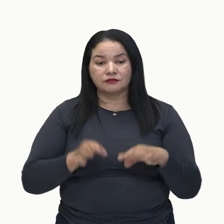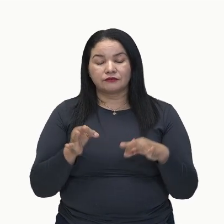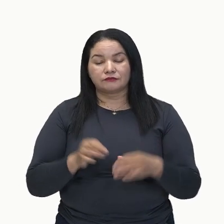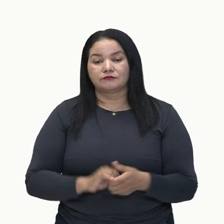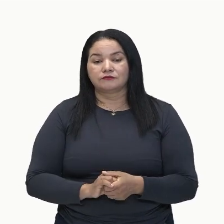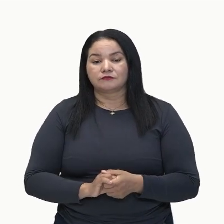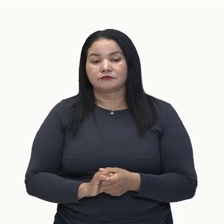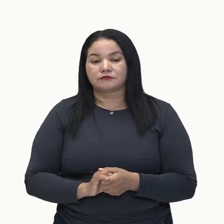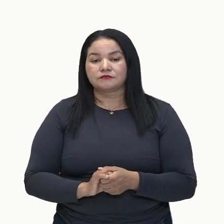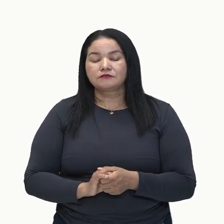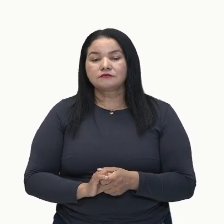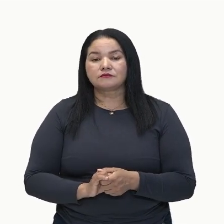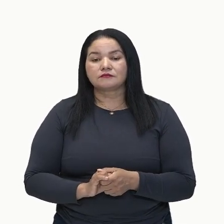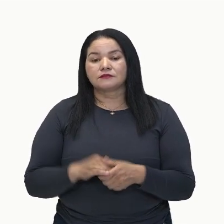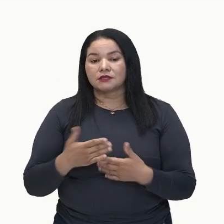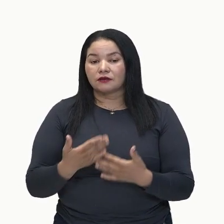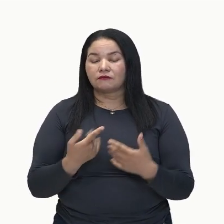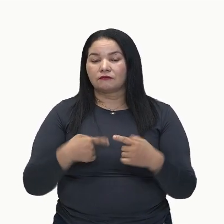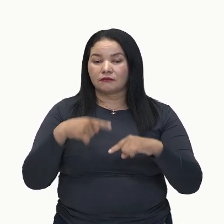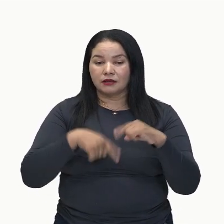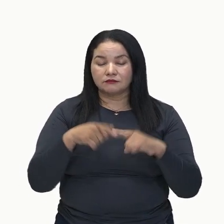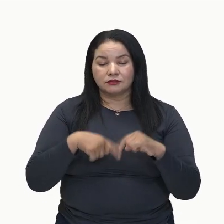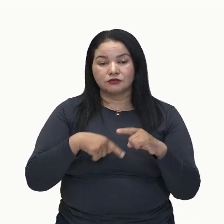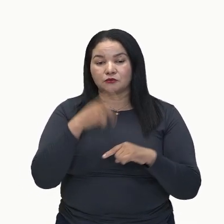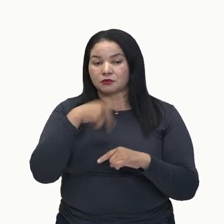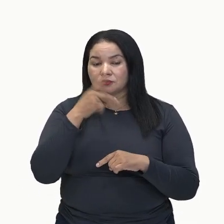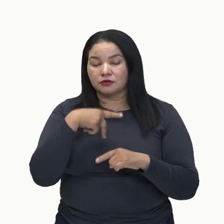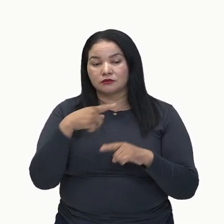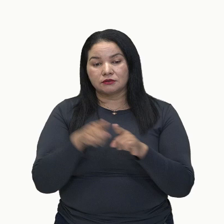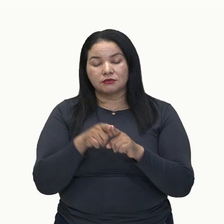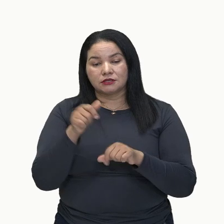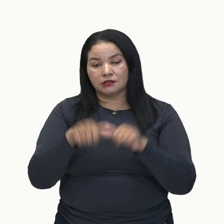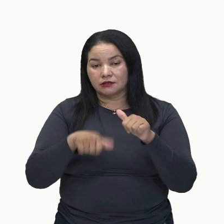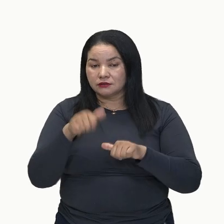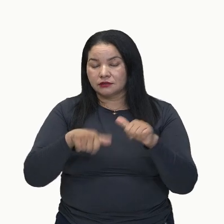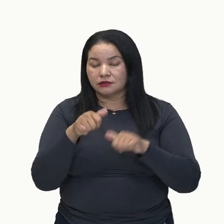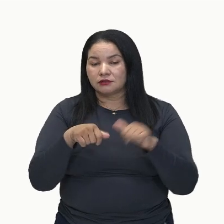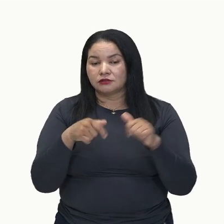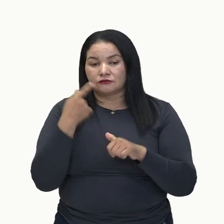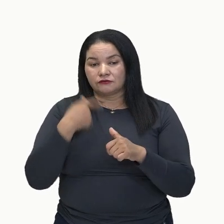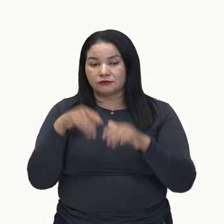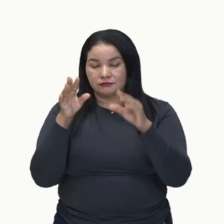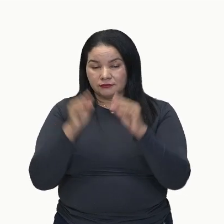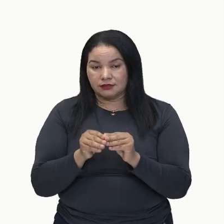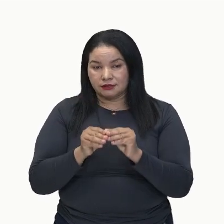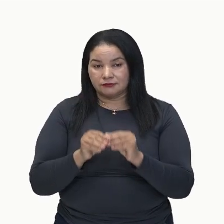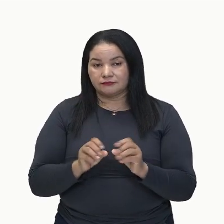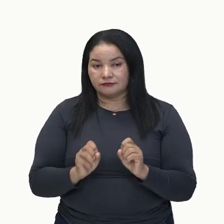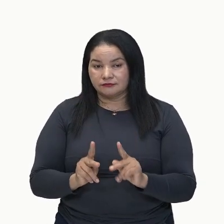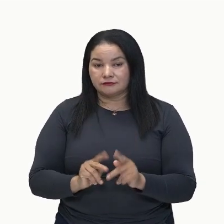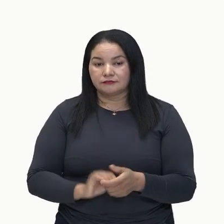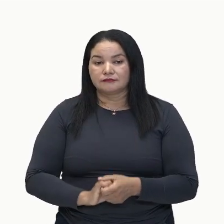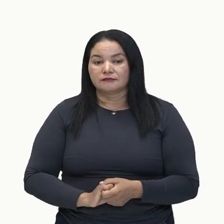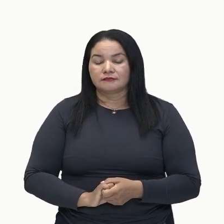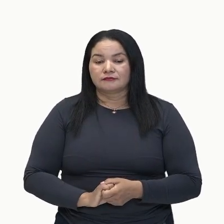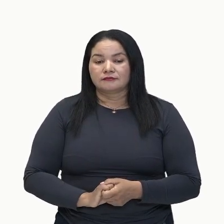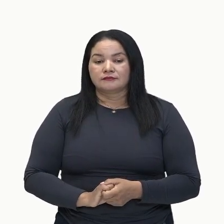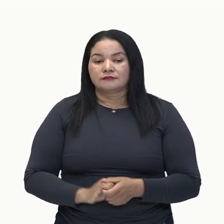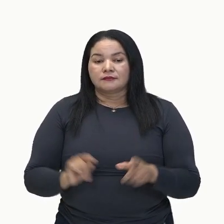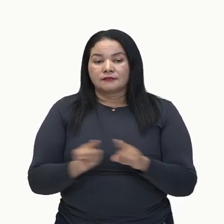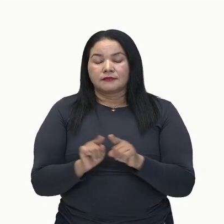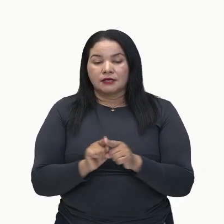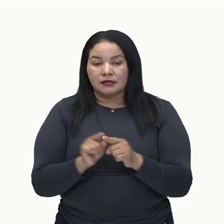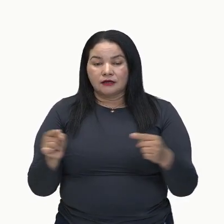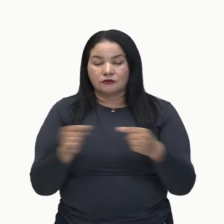esse elemento mais pessoal da análise que nós podemos fazer de uma resenha. Também temos aqui, de acordo com a resenha, o